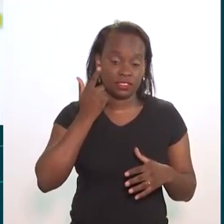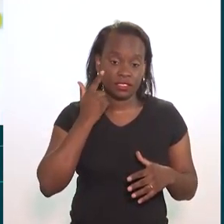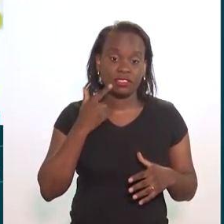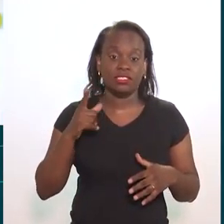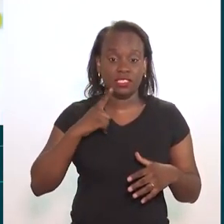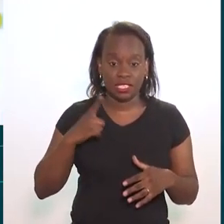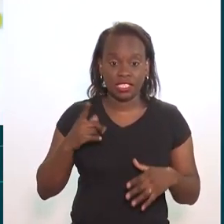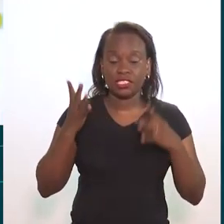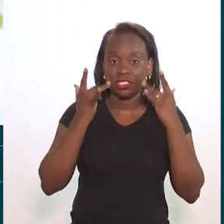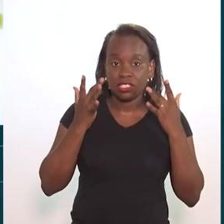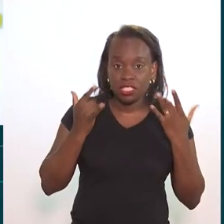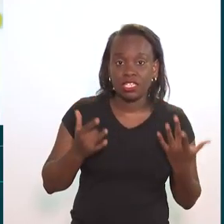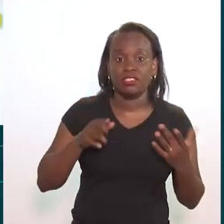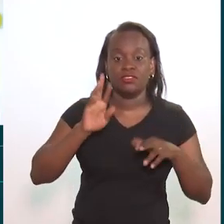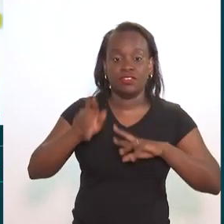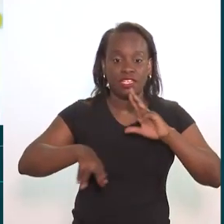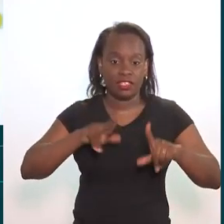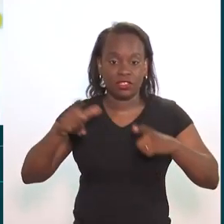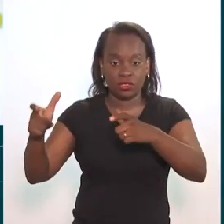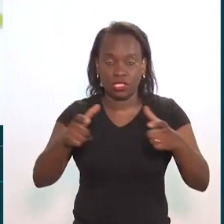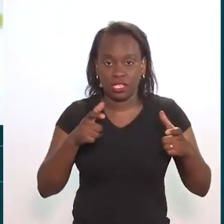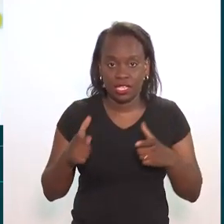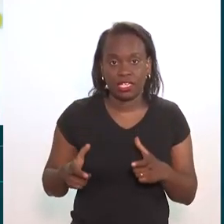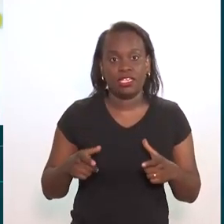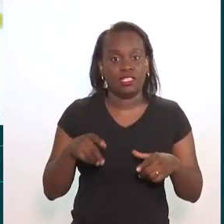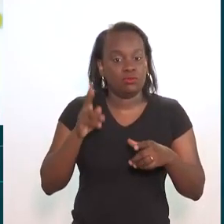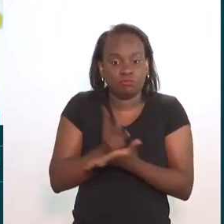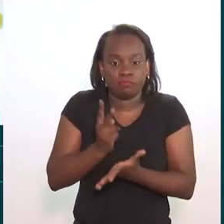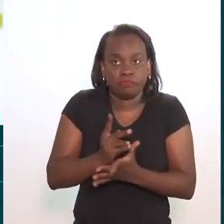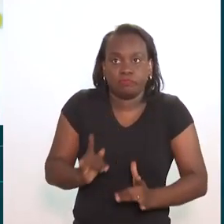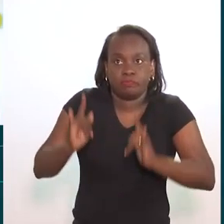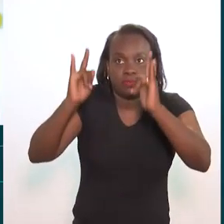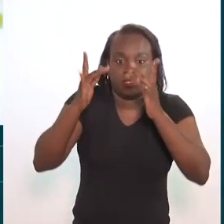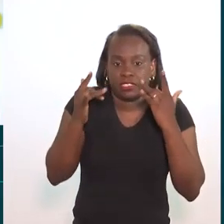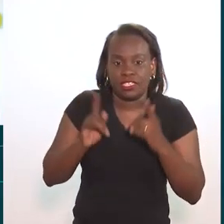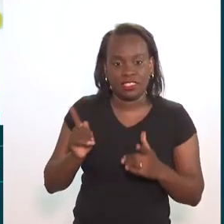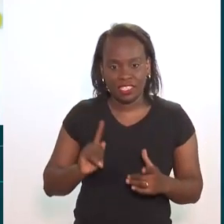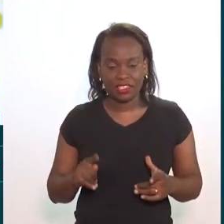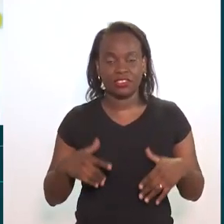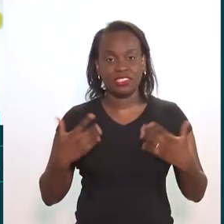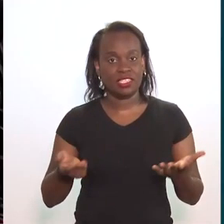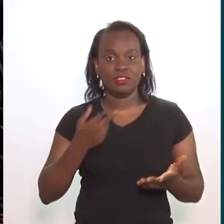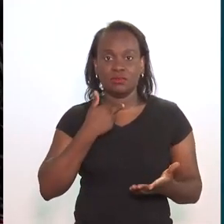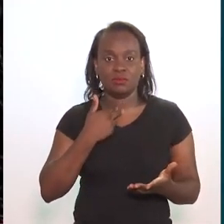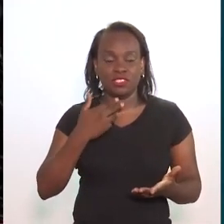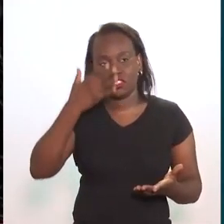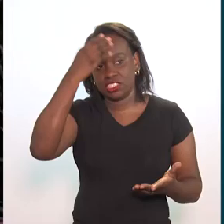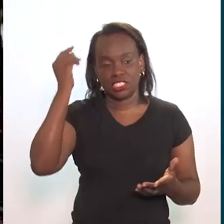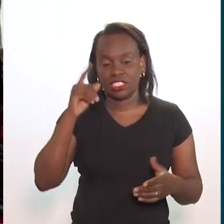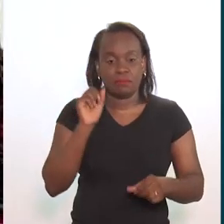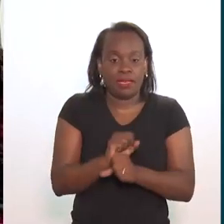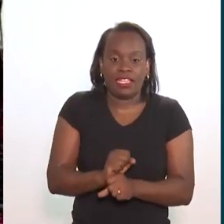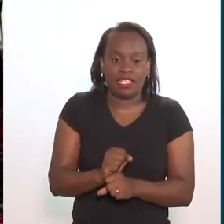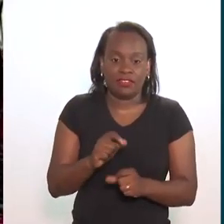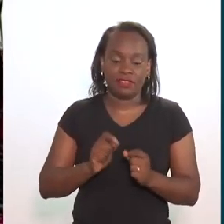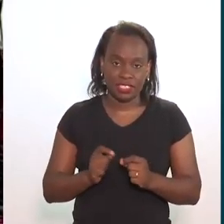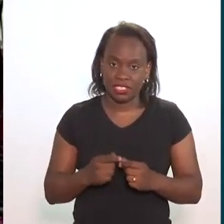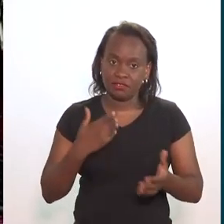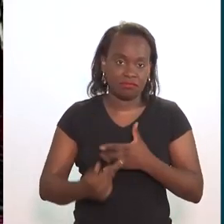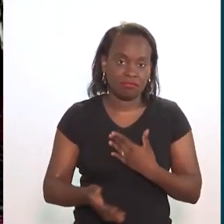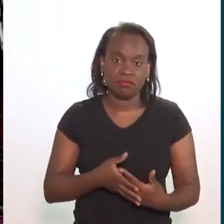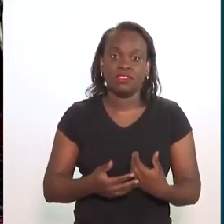com que exista teatro em vários outros lugares sem ser o prédio teatro. E a gente não pode deixar de